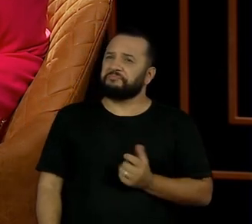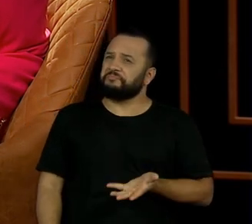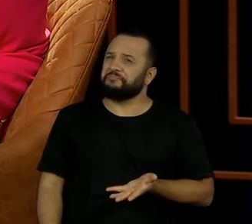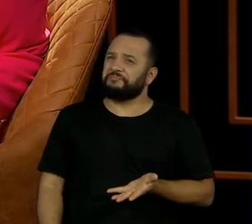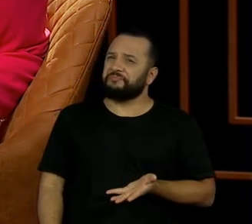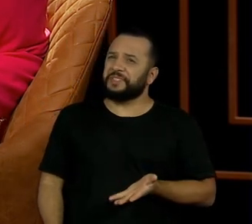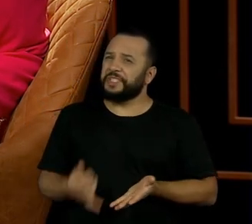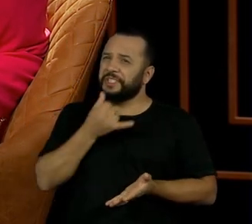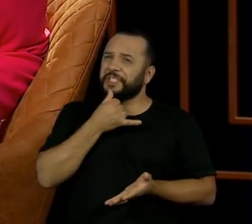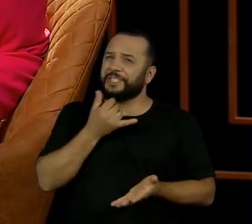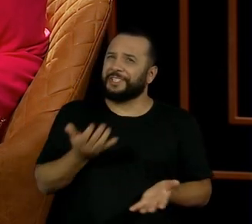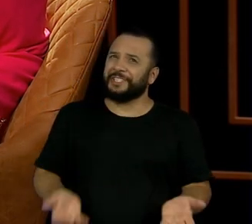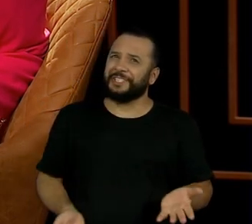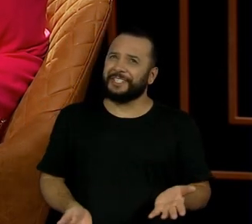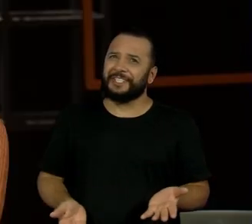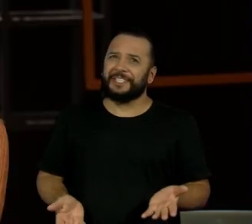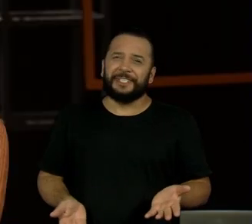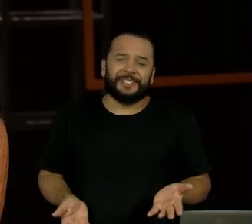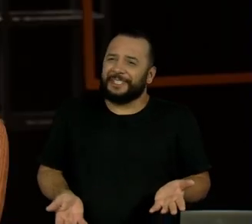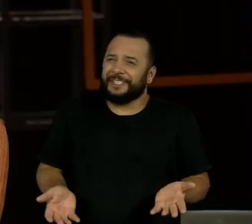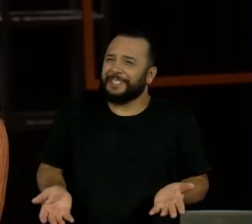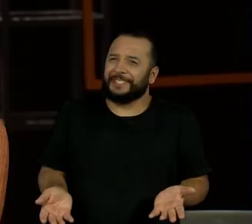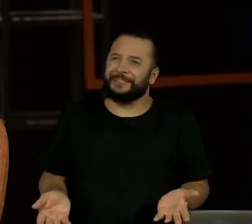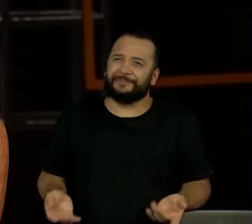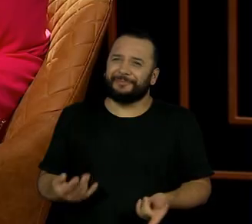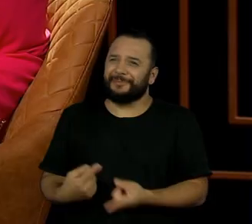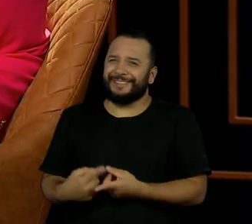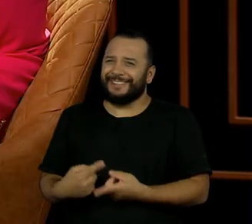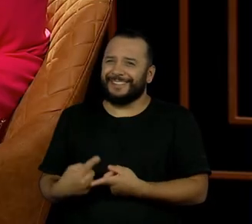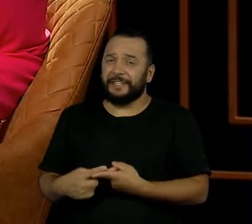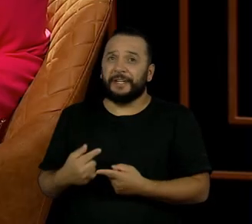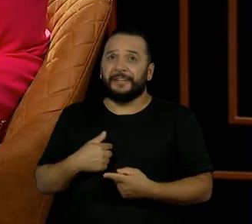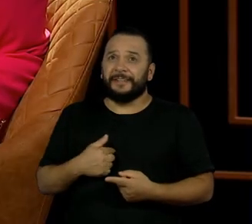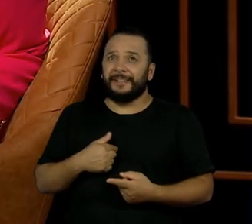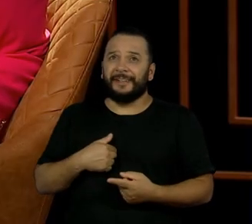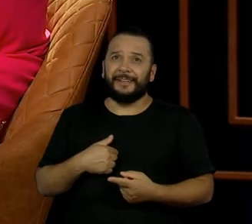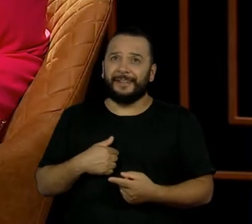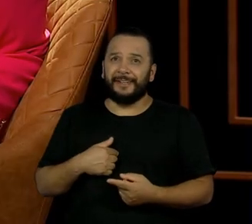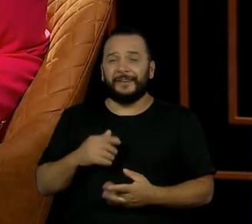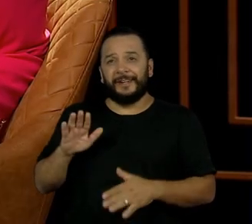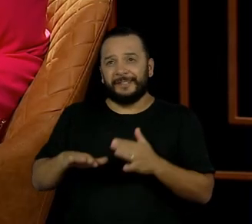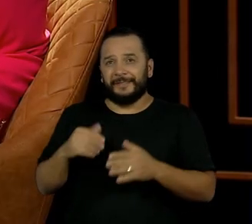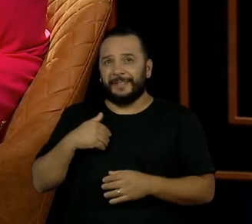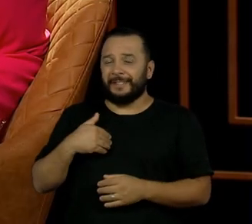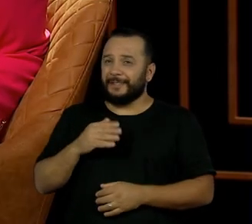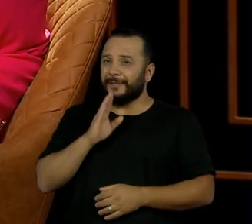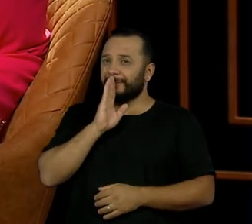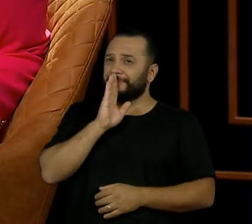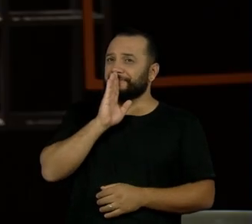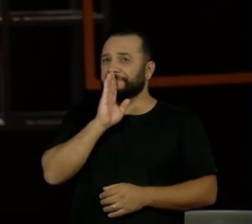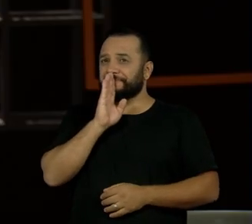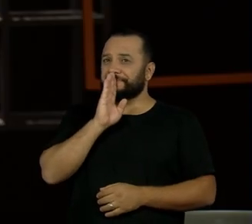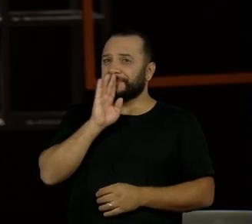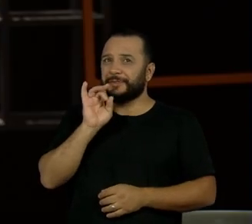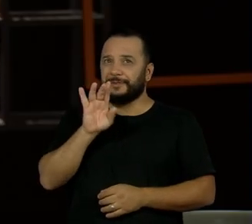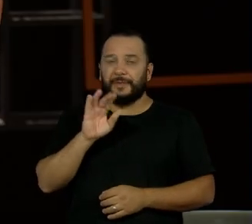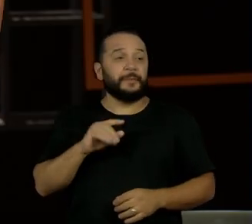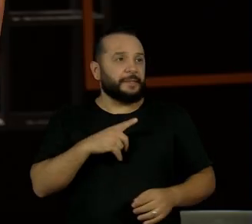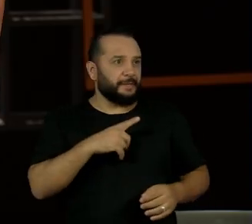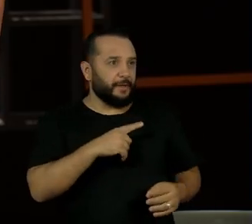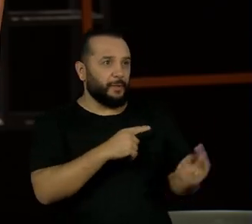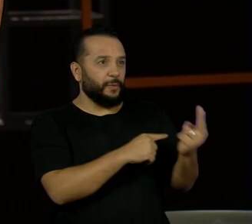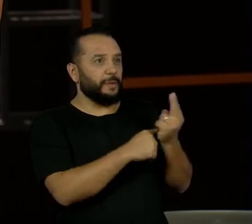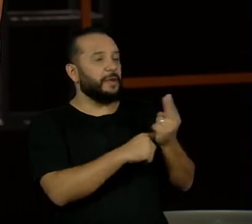O que ia ter lá eu fico horas sem falar eu mas por exemplo cuidados